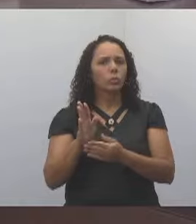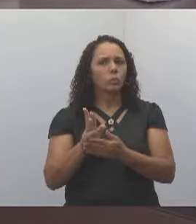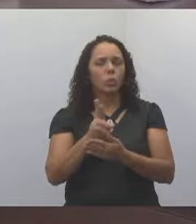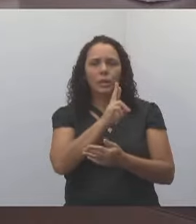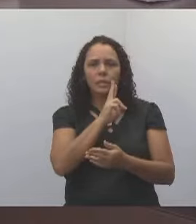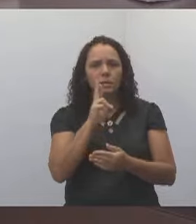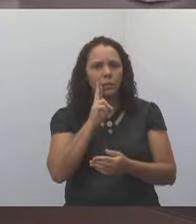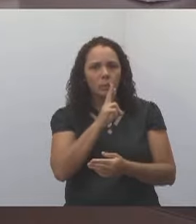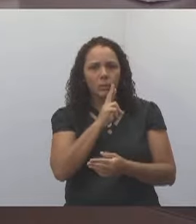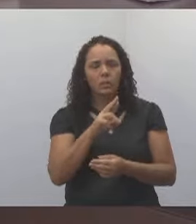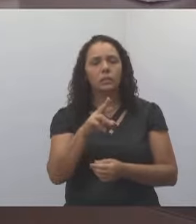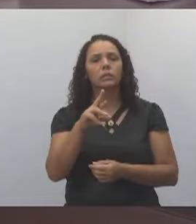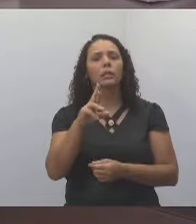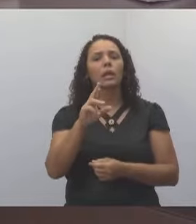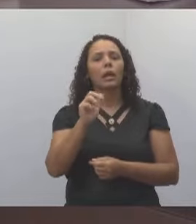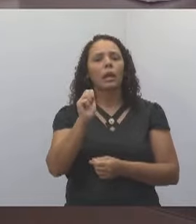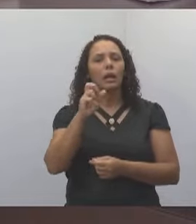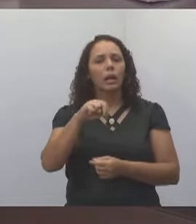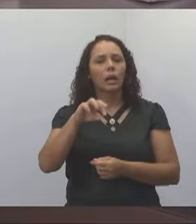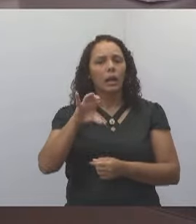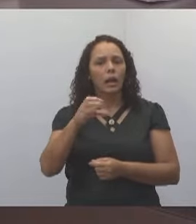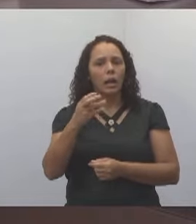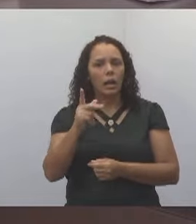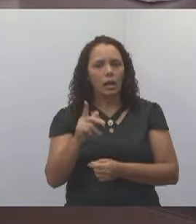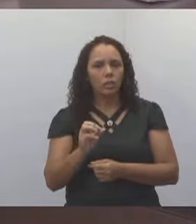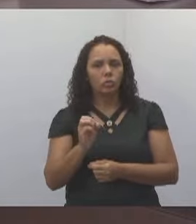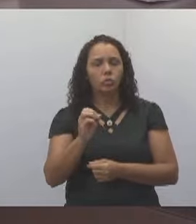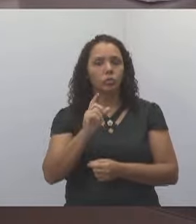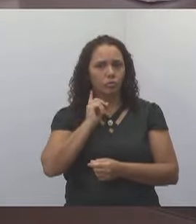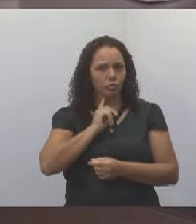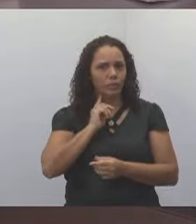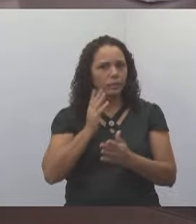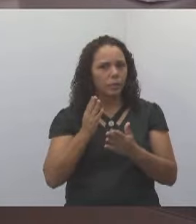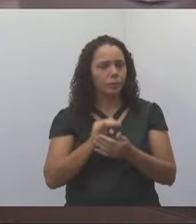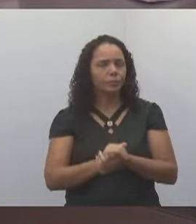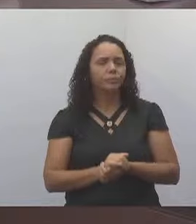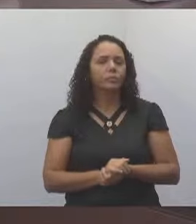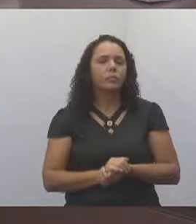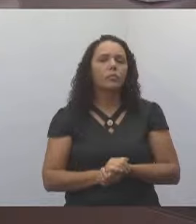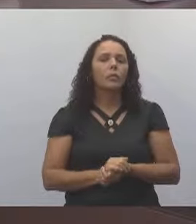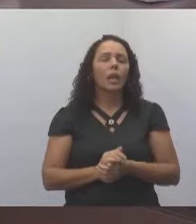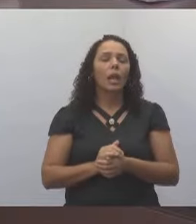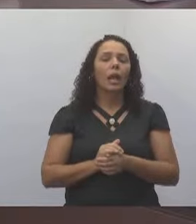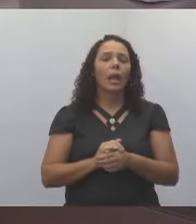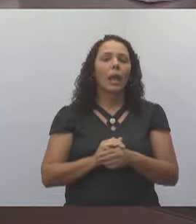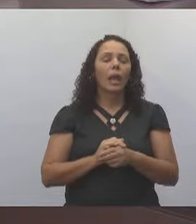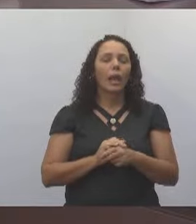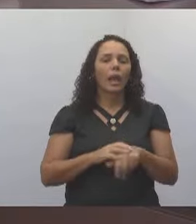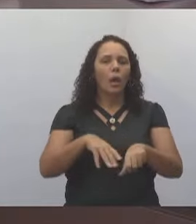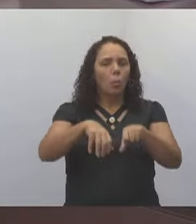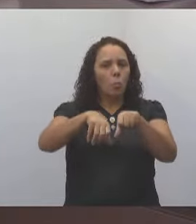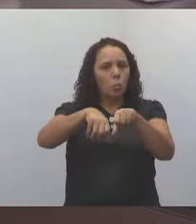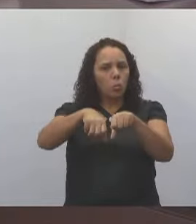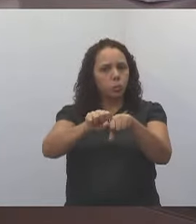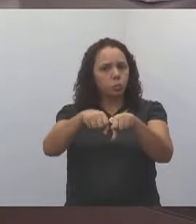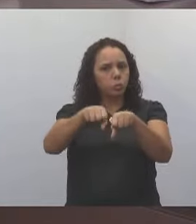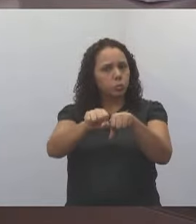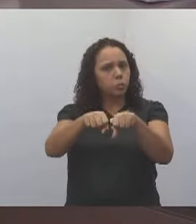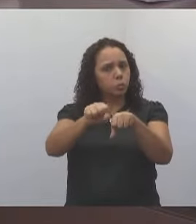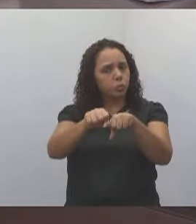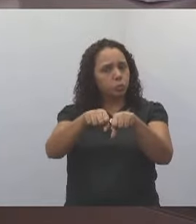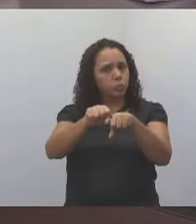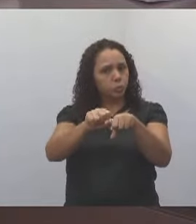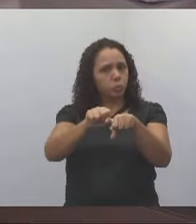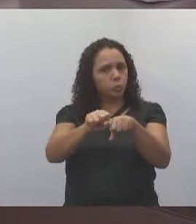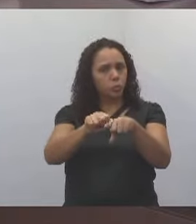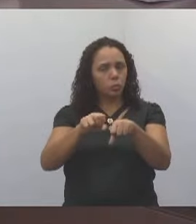motociclista, motoqueiro, né? Eu não sei como é que pode chamar, é motoqueiro, né? Motociclista é diferente. Passa, eu